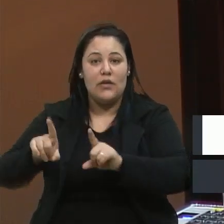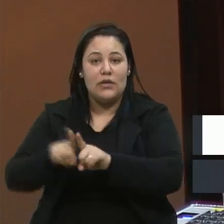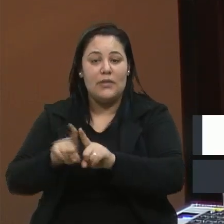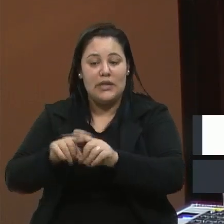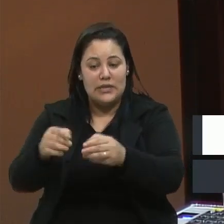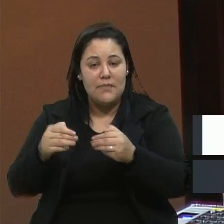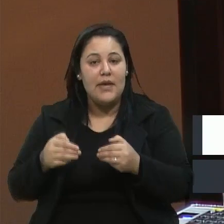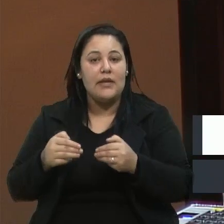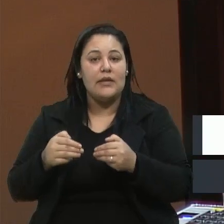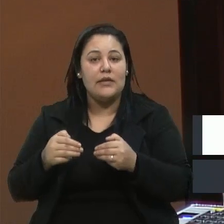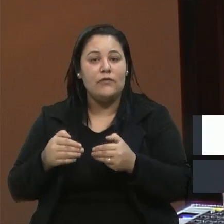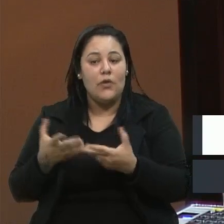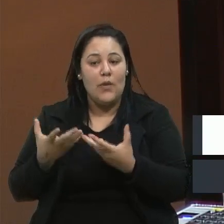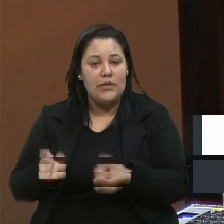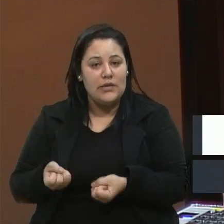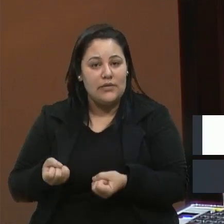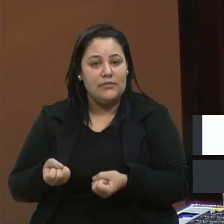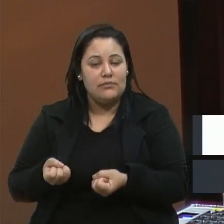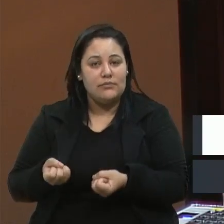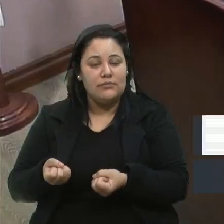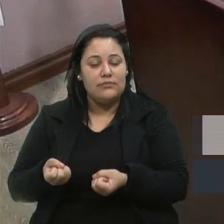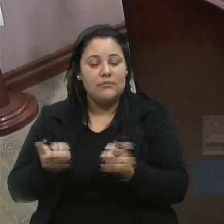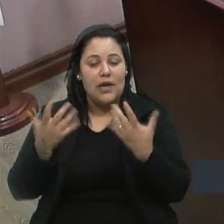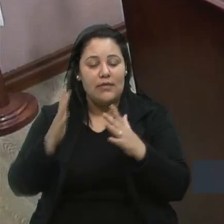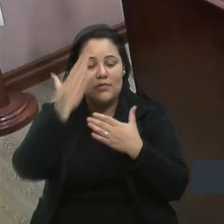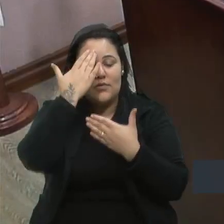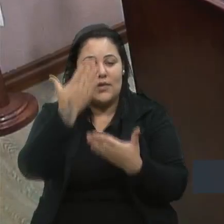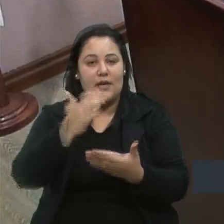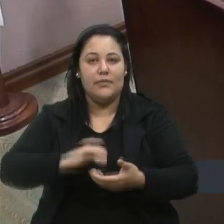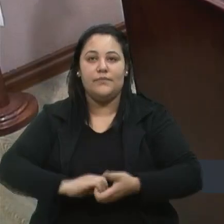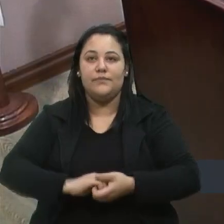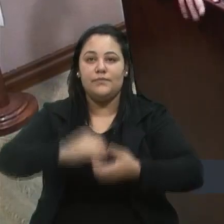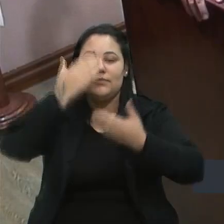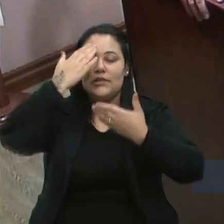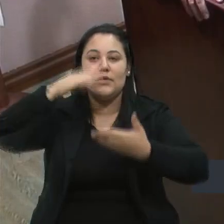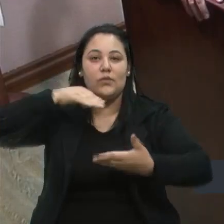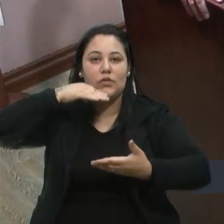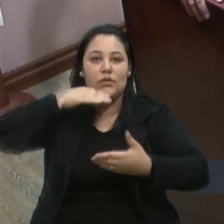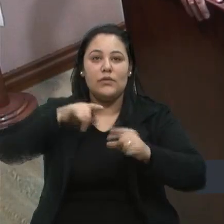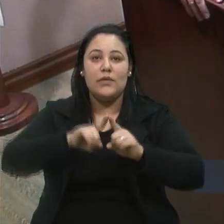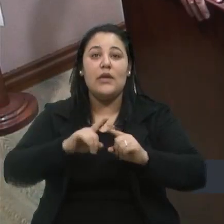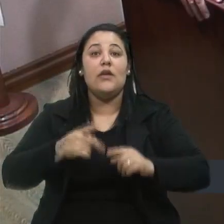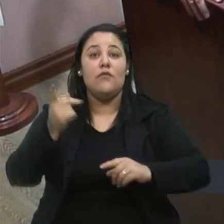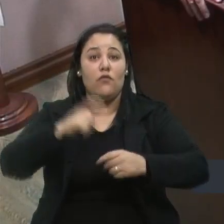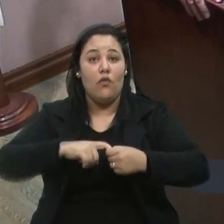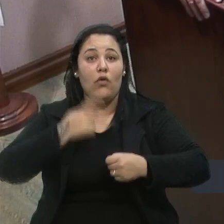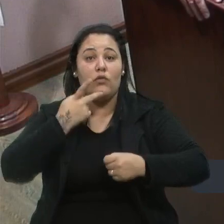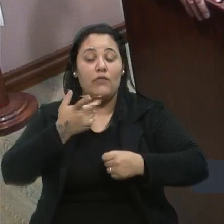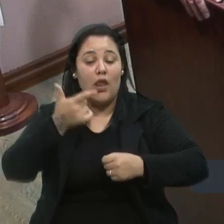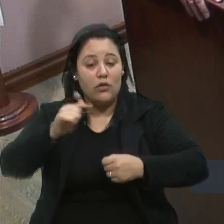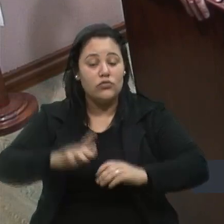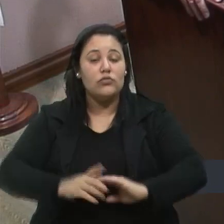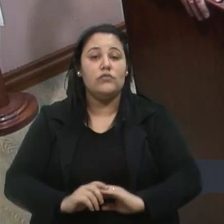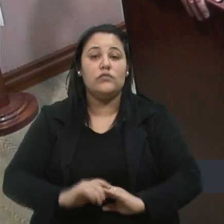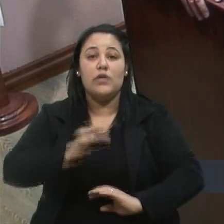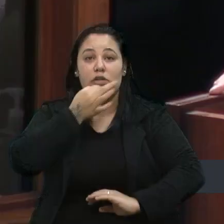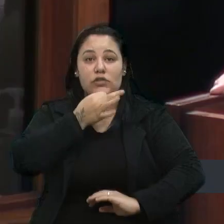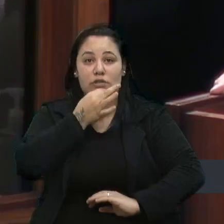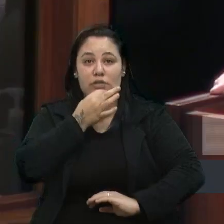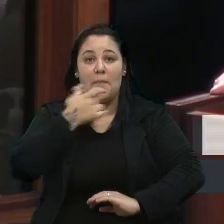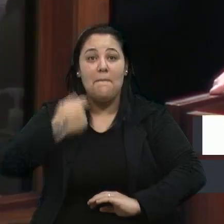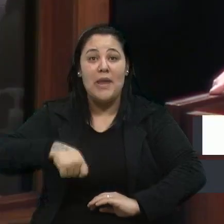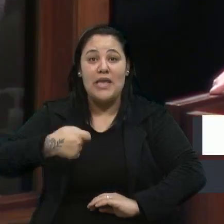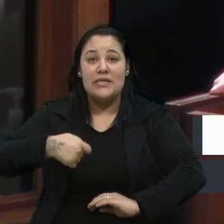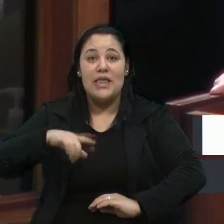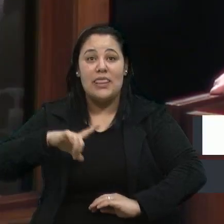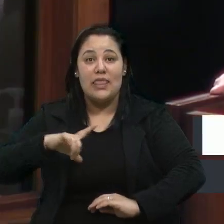foram contempladas. Parabéns e obrigado. Obrigado, vereador Bortola. E voltamos a salientar também, Caxias do Sul precisa, de